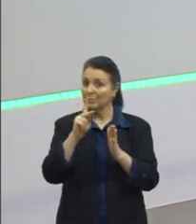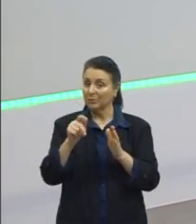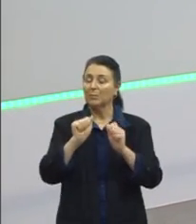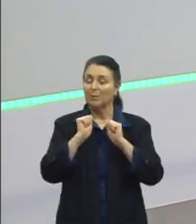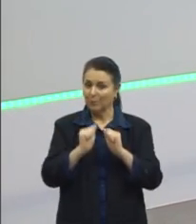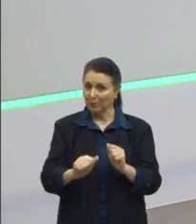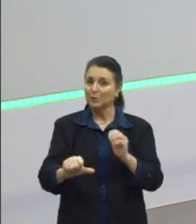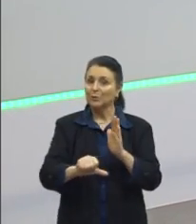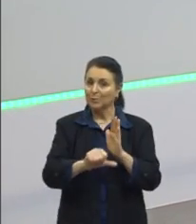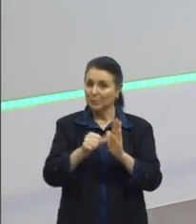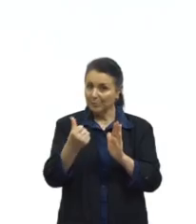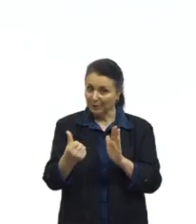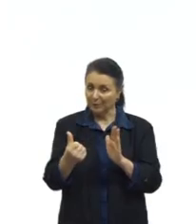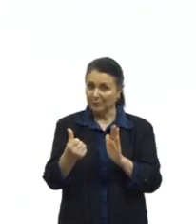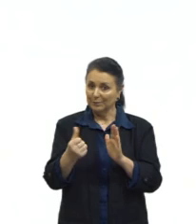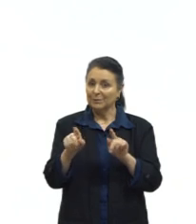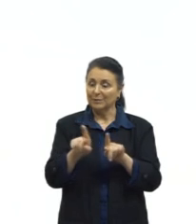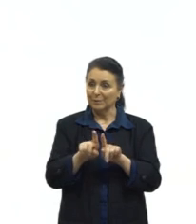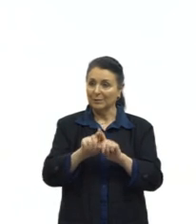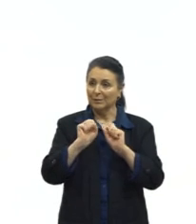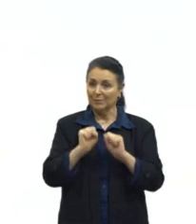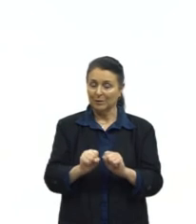o segundo